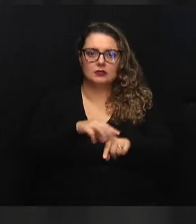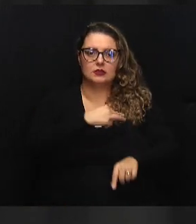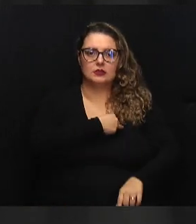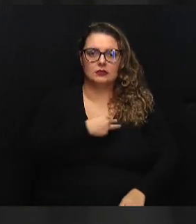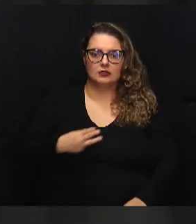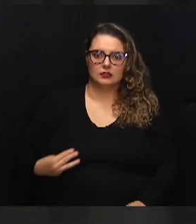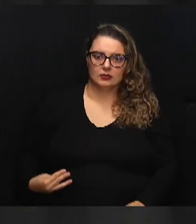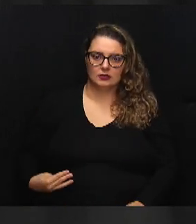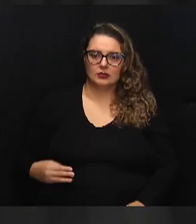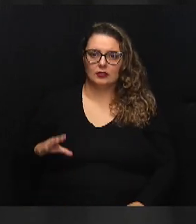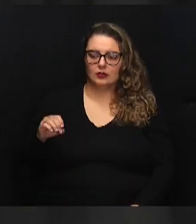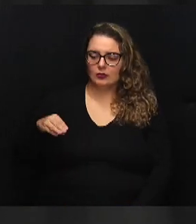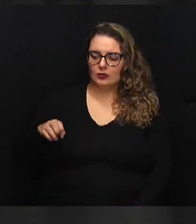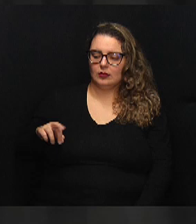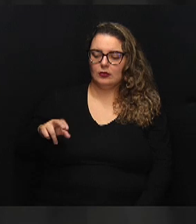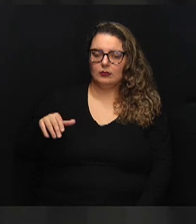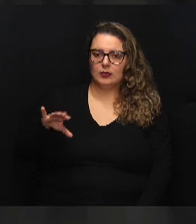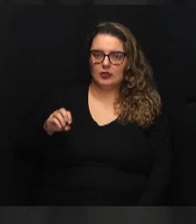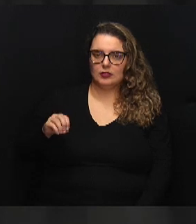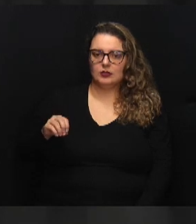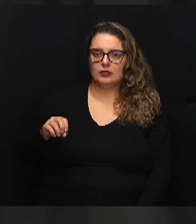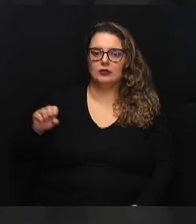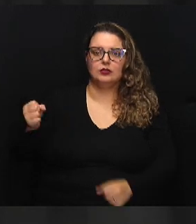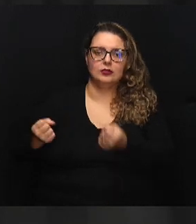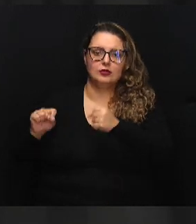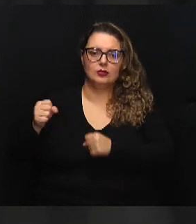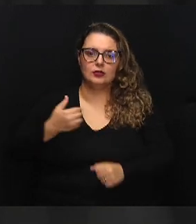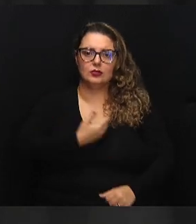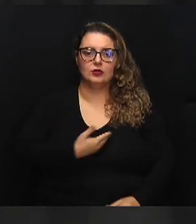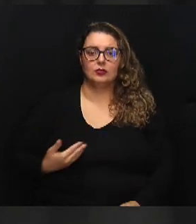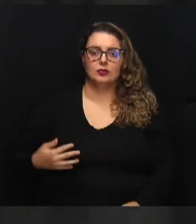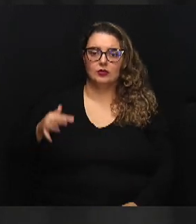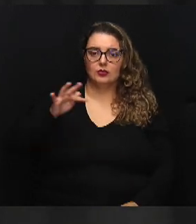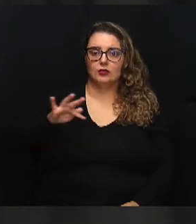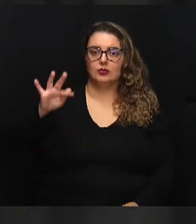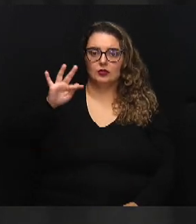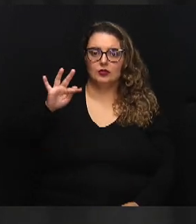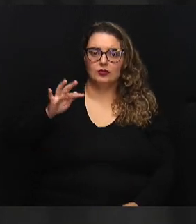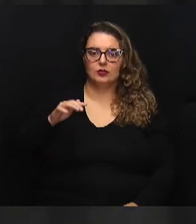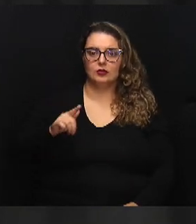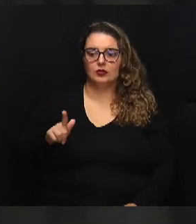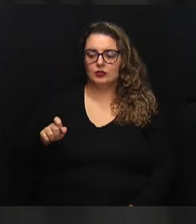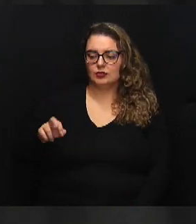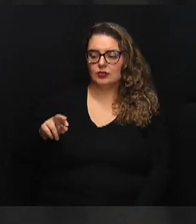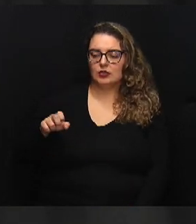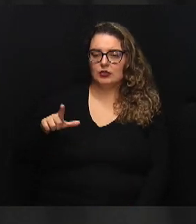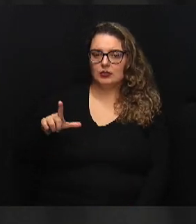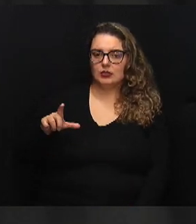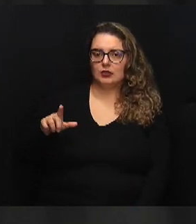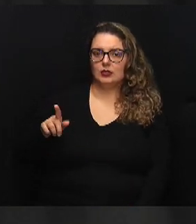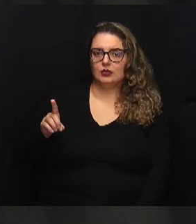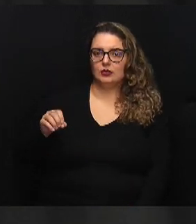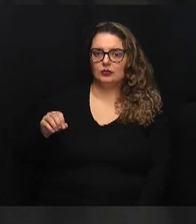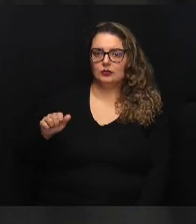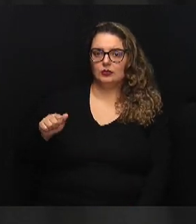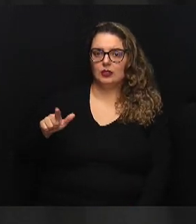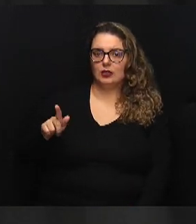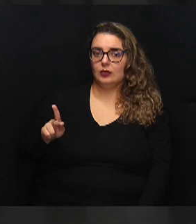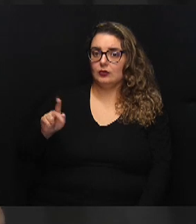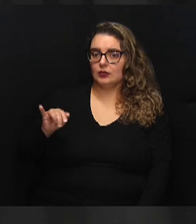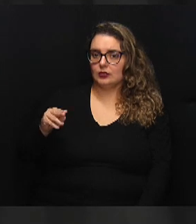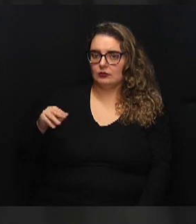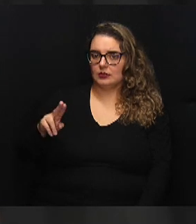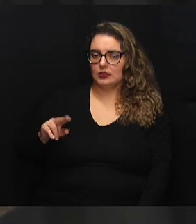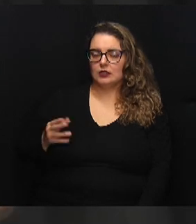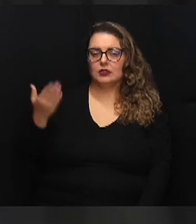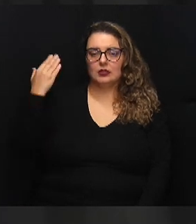do Comércio e Indústria do governo federal, Geraldo Alckmin, que ele era o governador na época. Eu me lembro